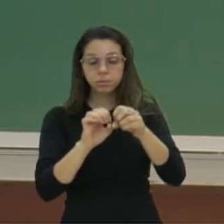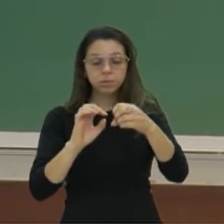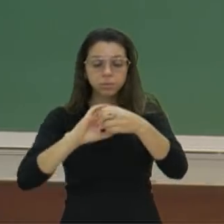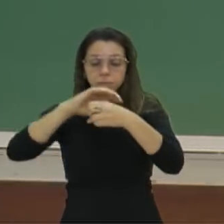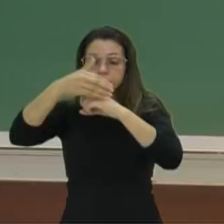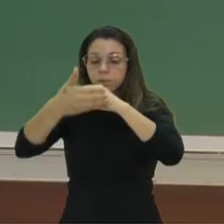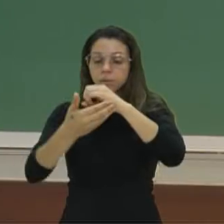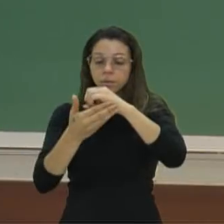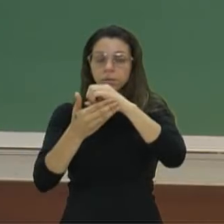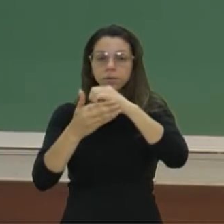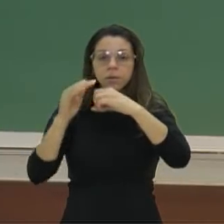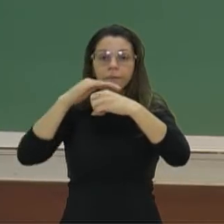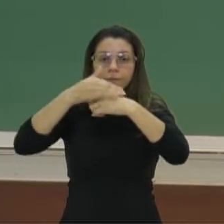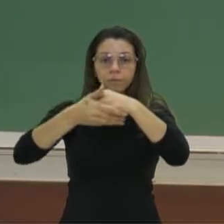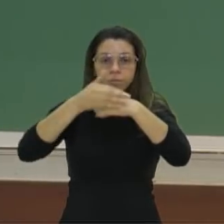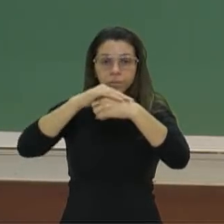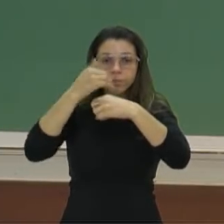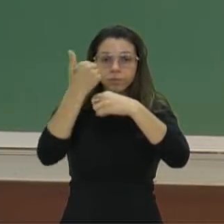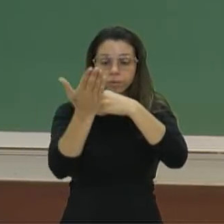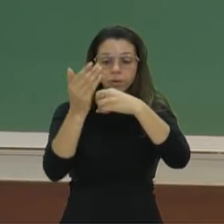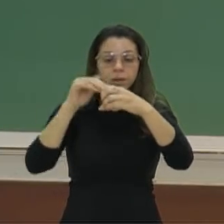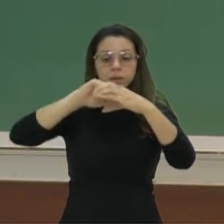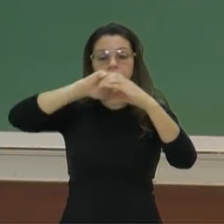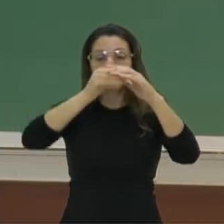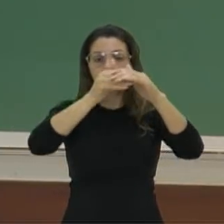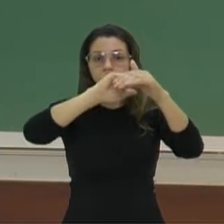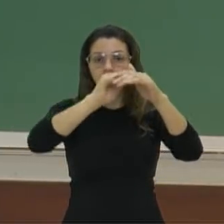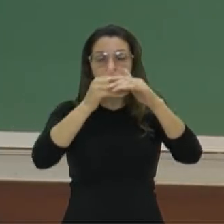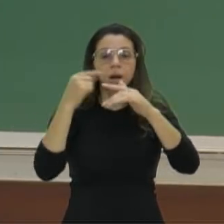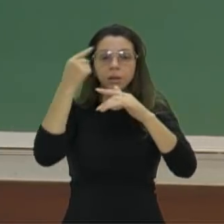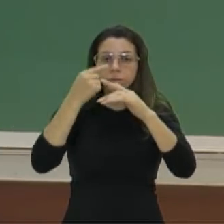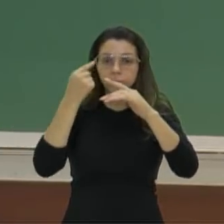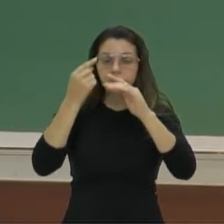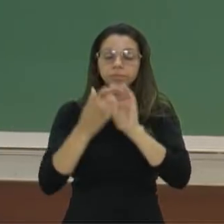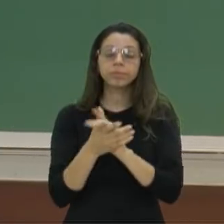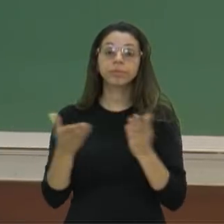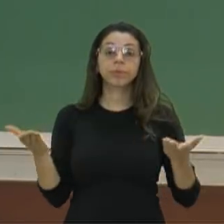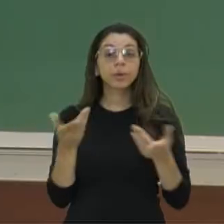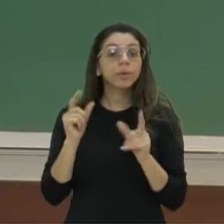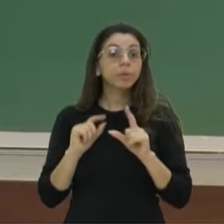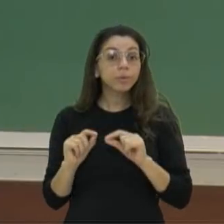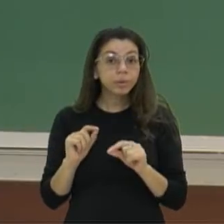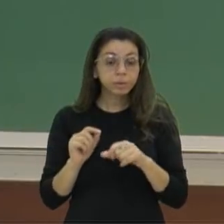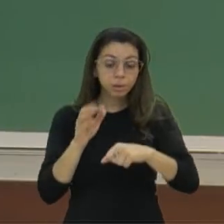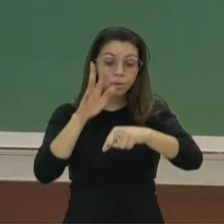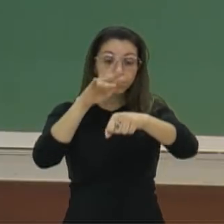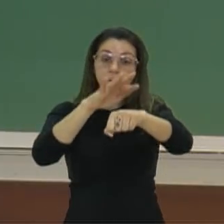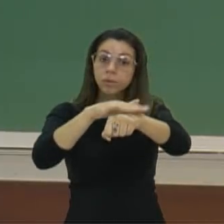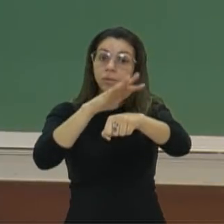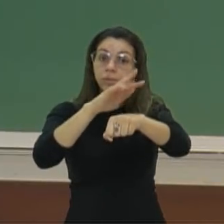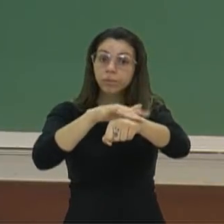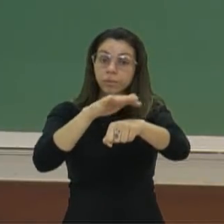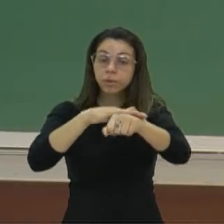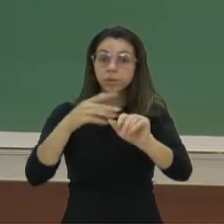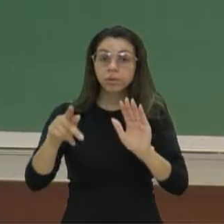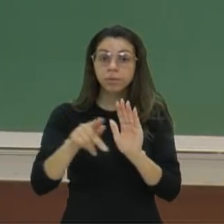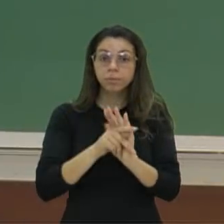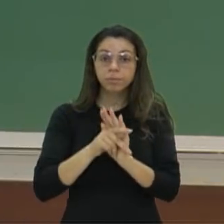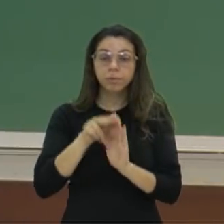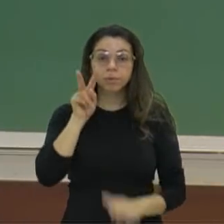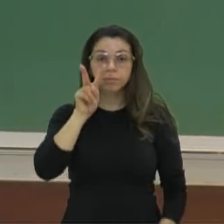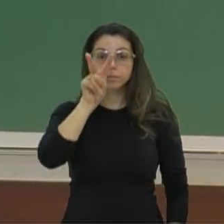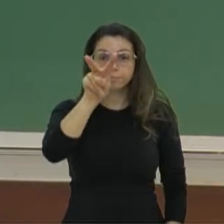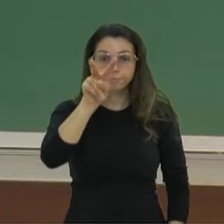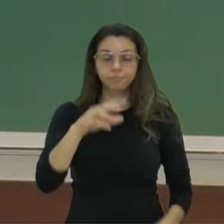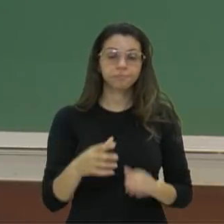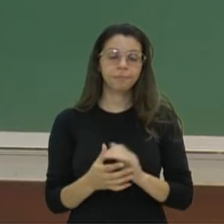interna e de várias estruturas. Hoje nós vamos falar dos distúrbios associados à visão. Você já